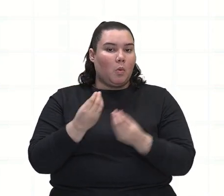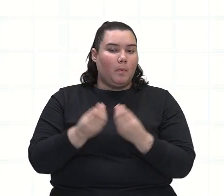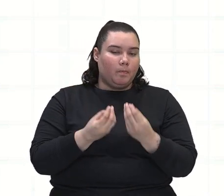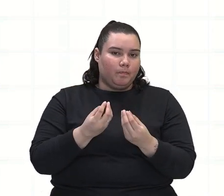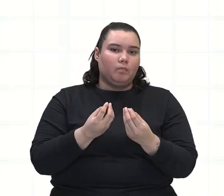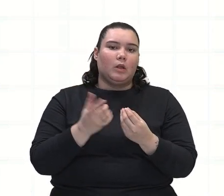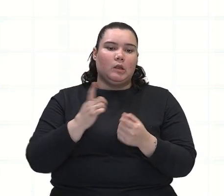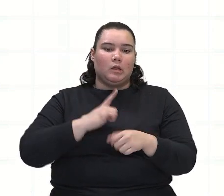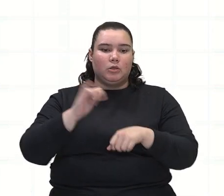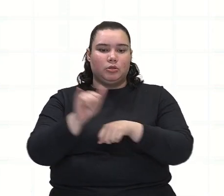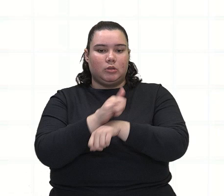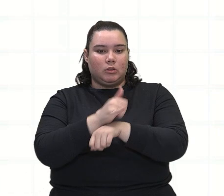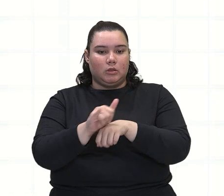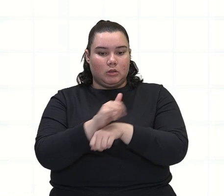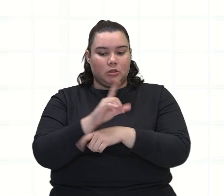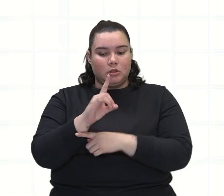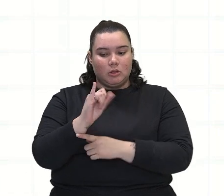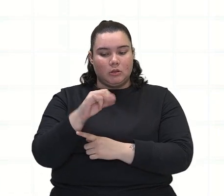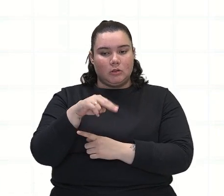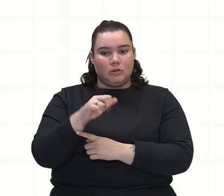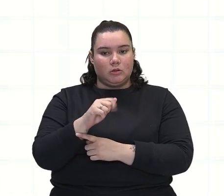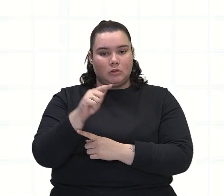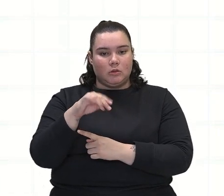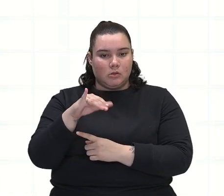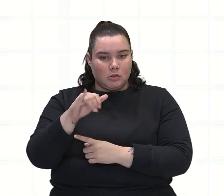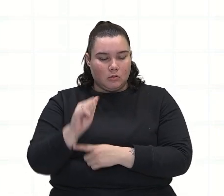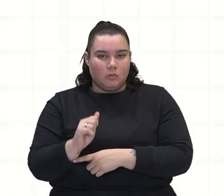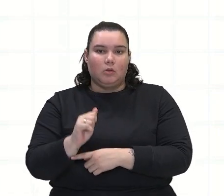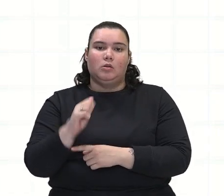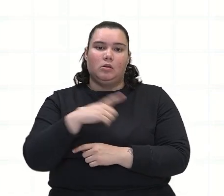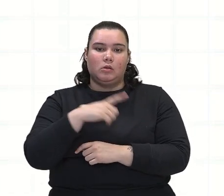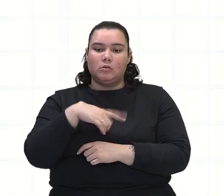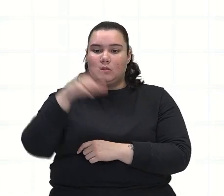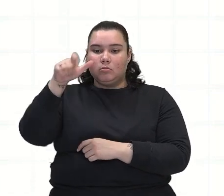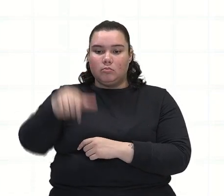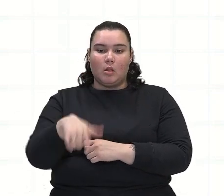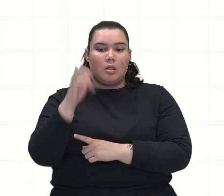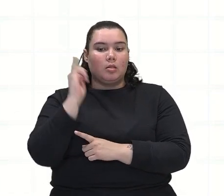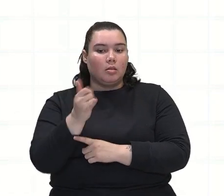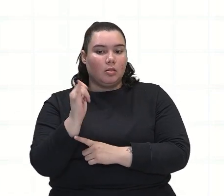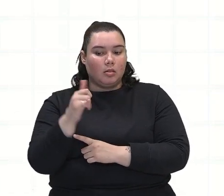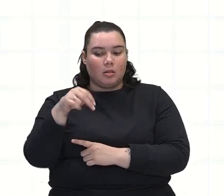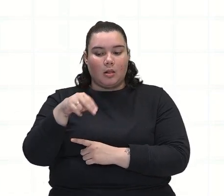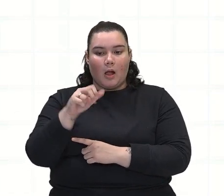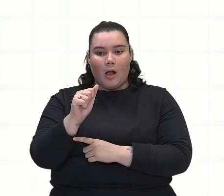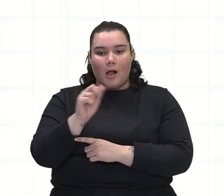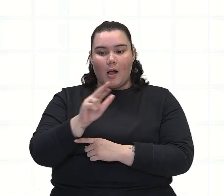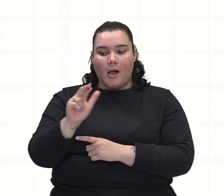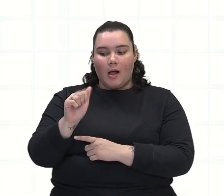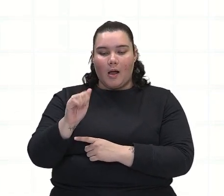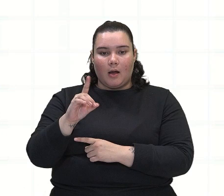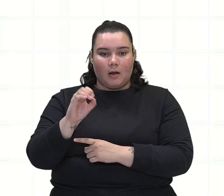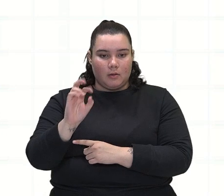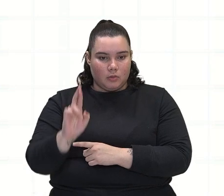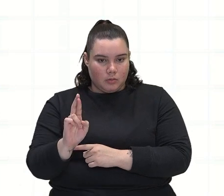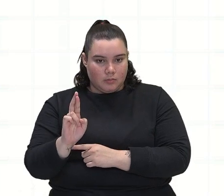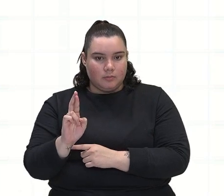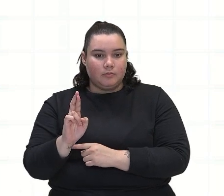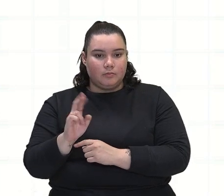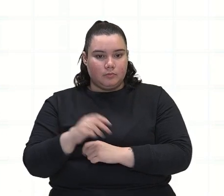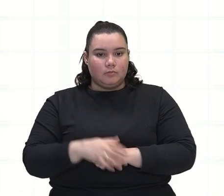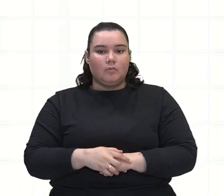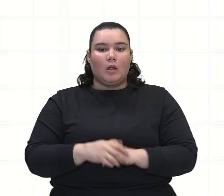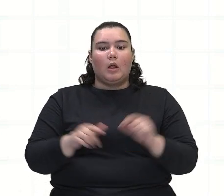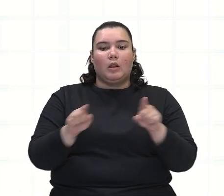De maneira dinâmica. Através de quê? Através de um narrador, né? Através do